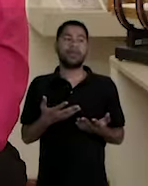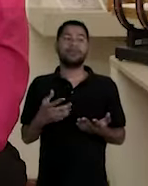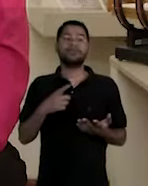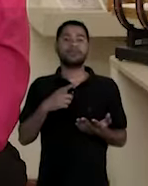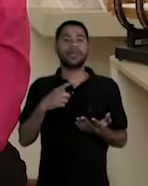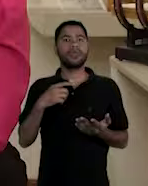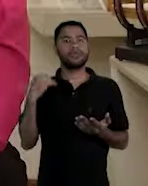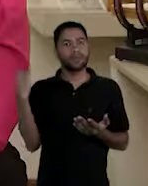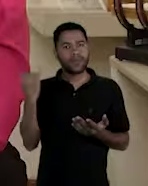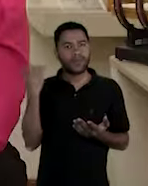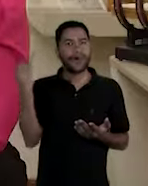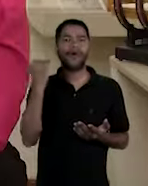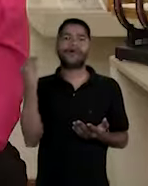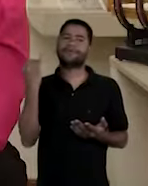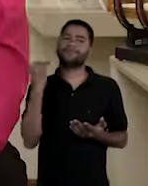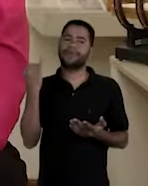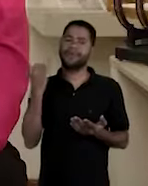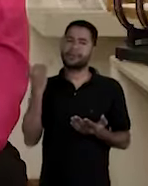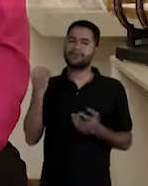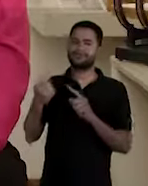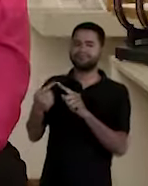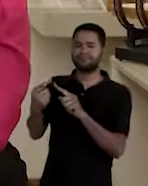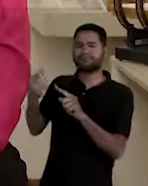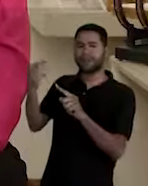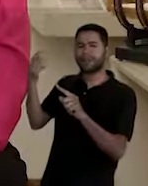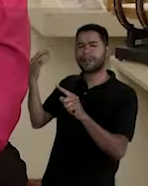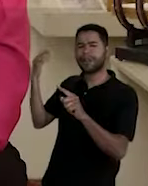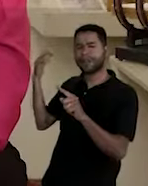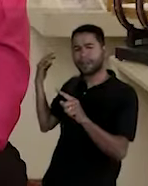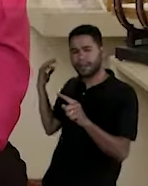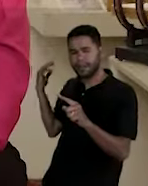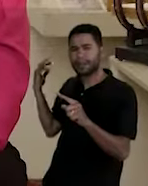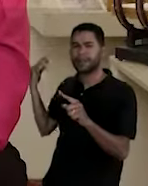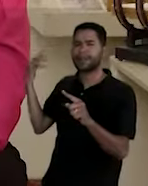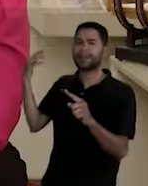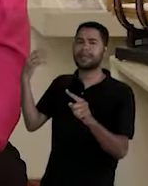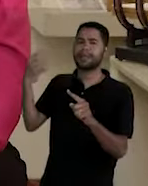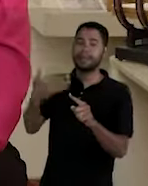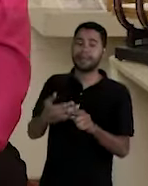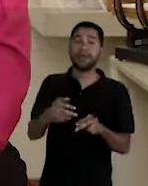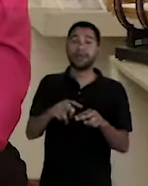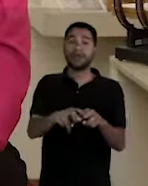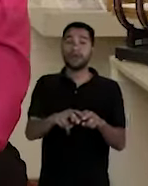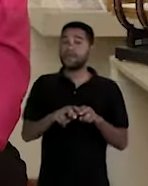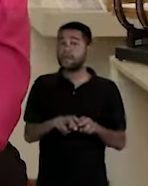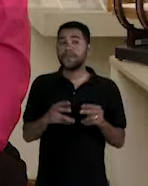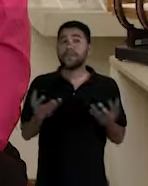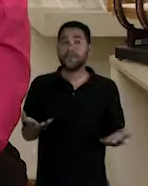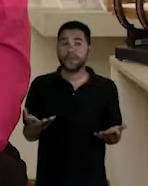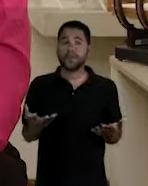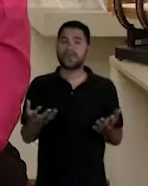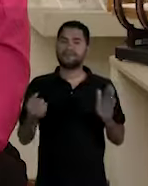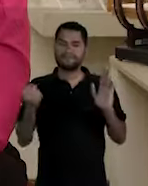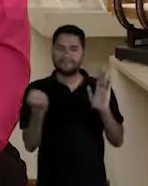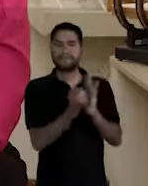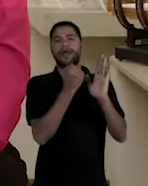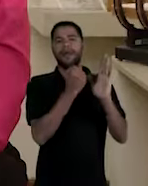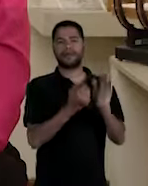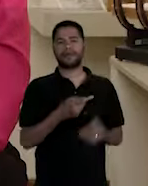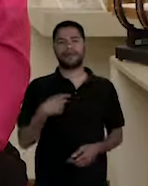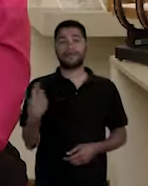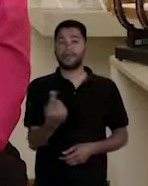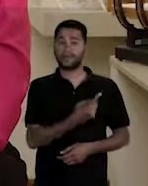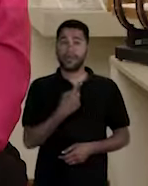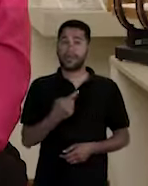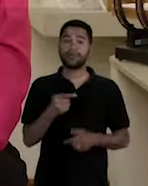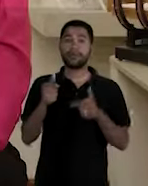tem uma importância enorme na história, né, da humanidade, porque ela é um marco do que a gente chama